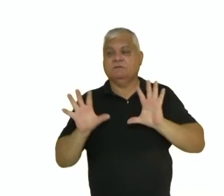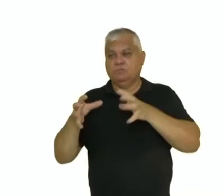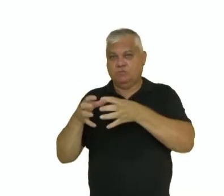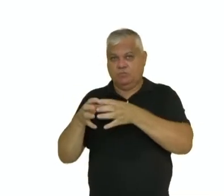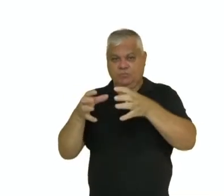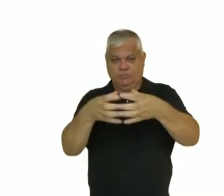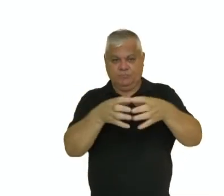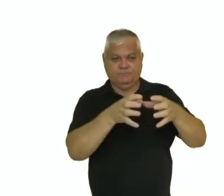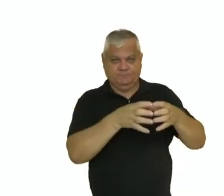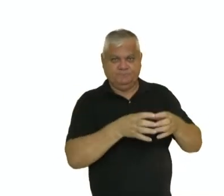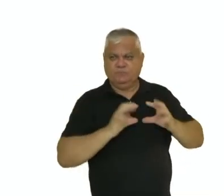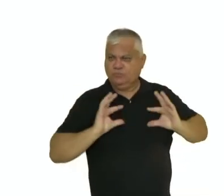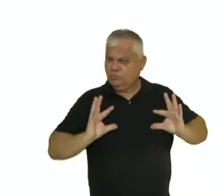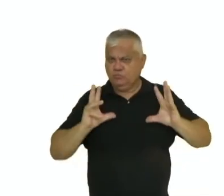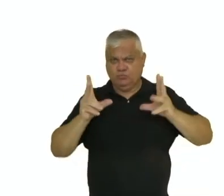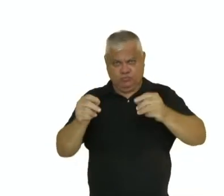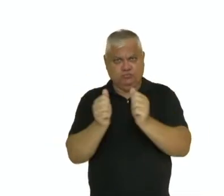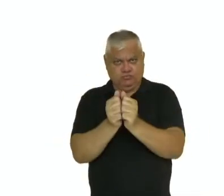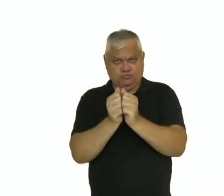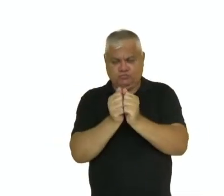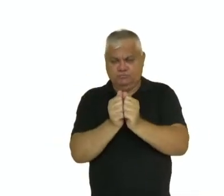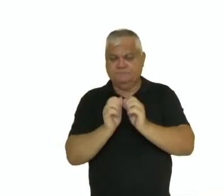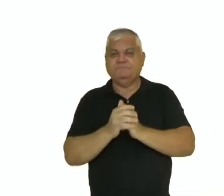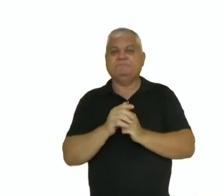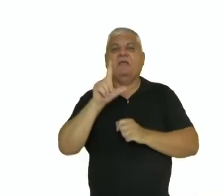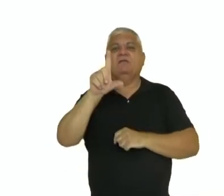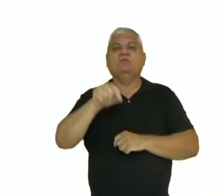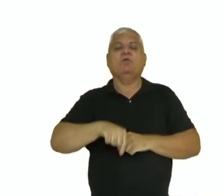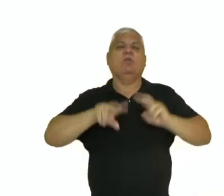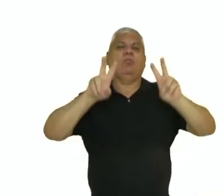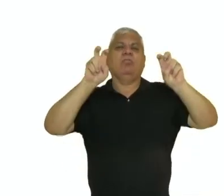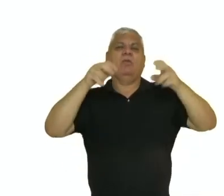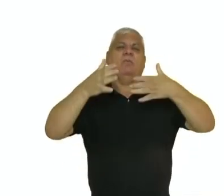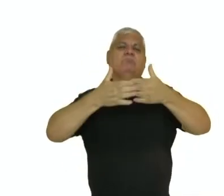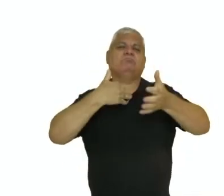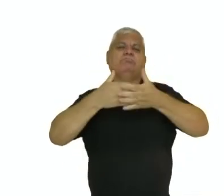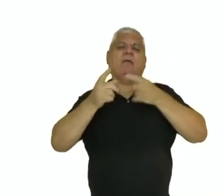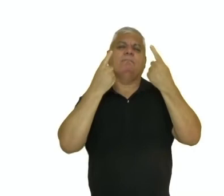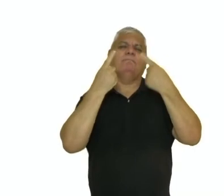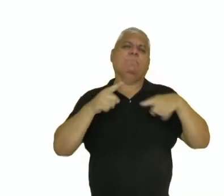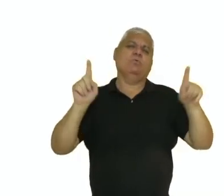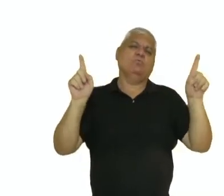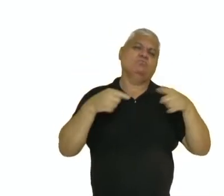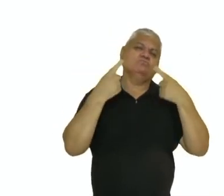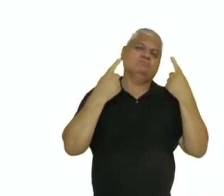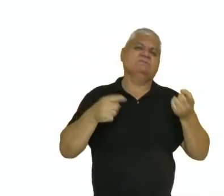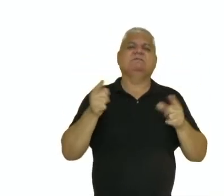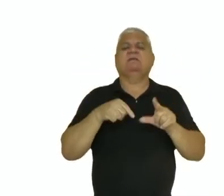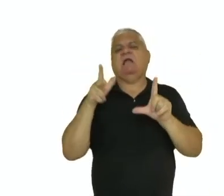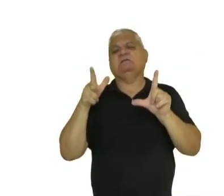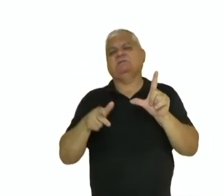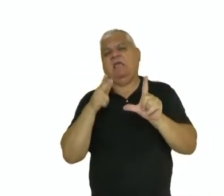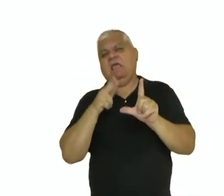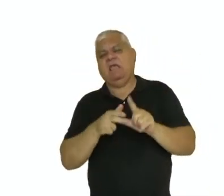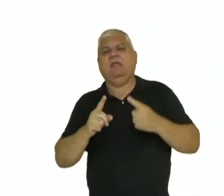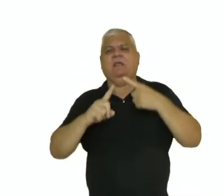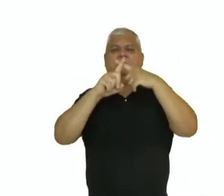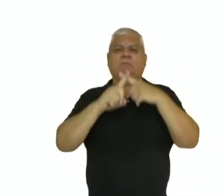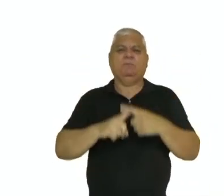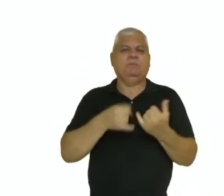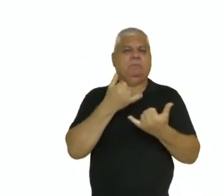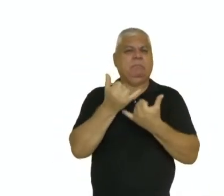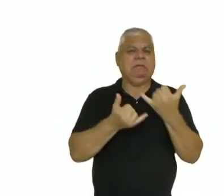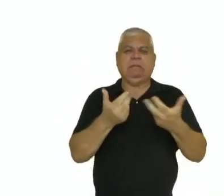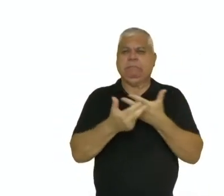ou seja, a turma toda. Vocês escolherão um tema qualquer, pode ser música, ecologia, séries, games ou qualquer outro,